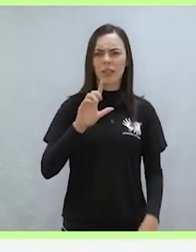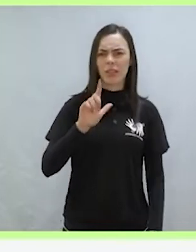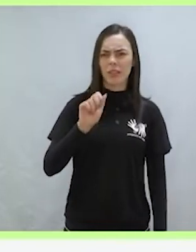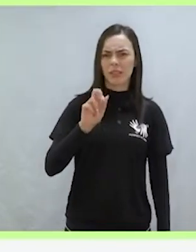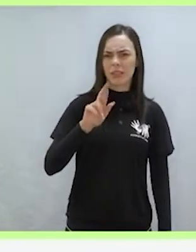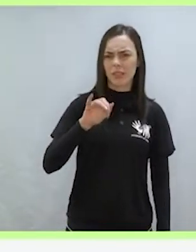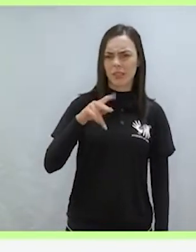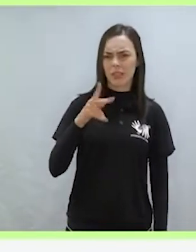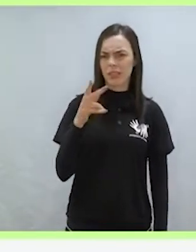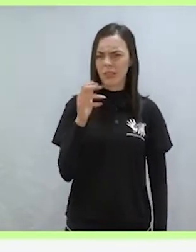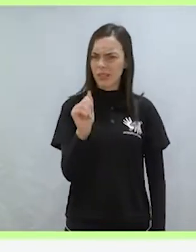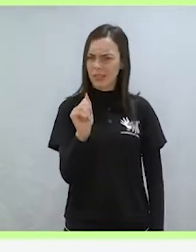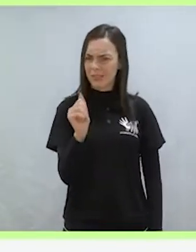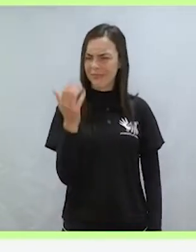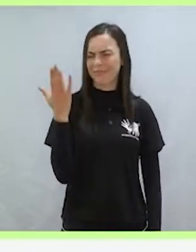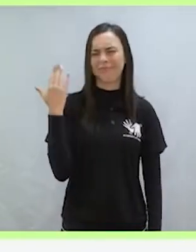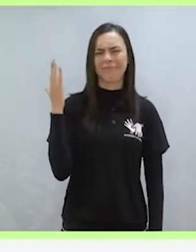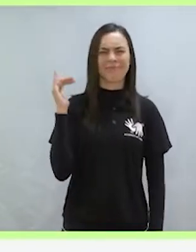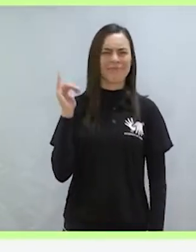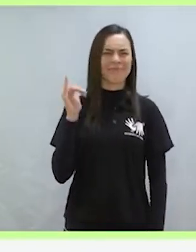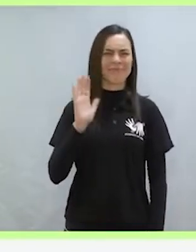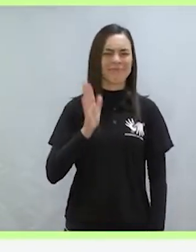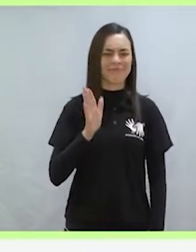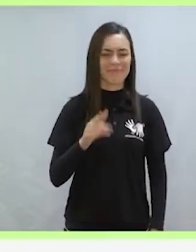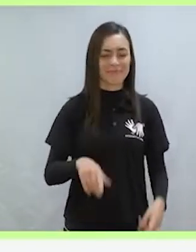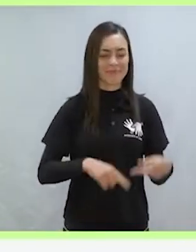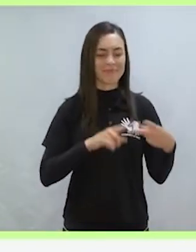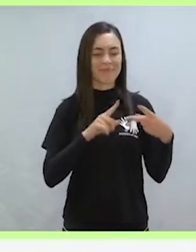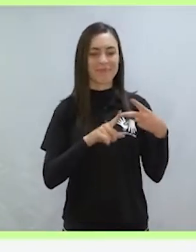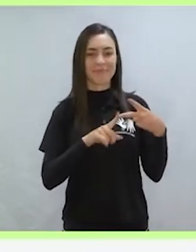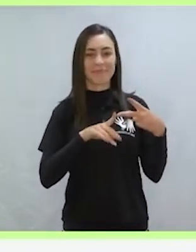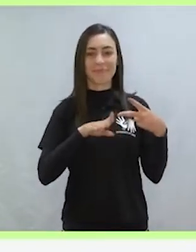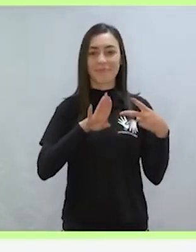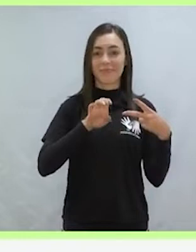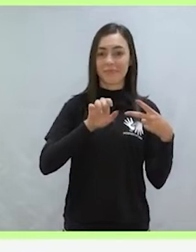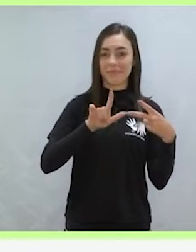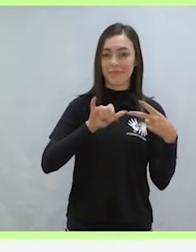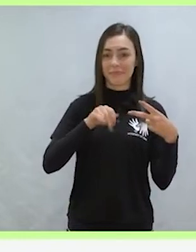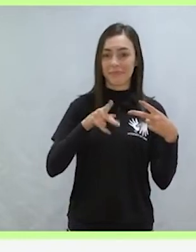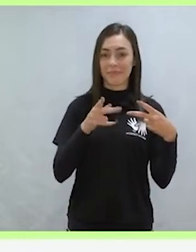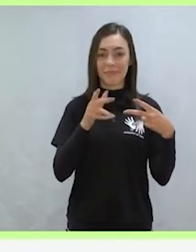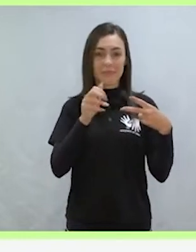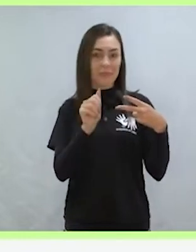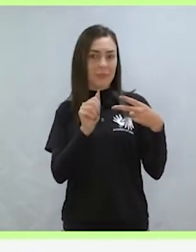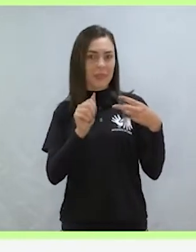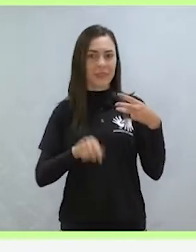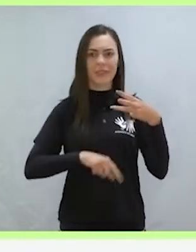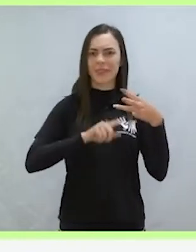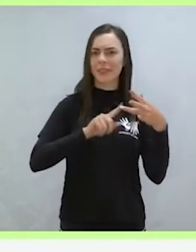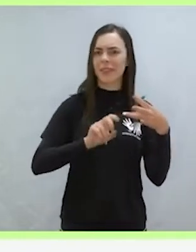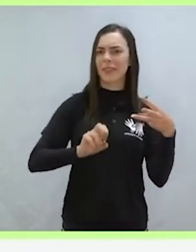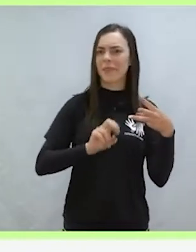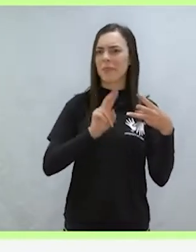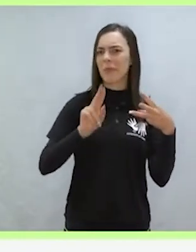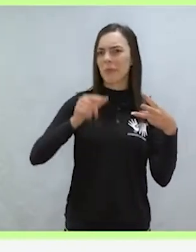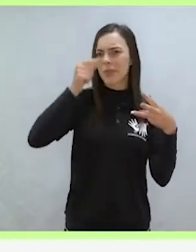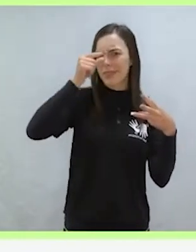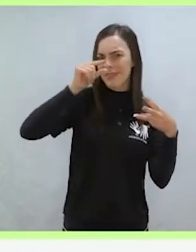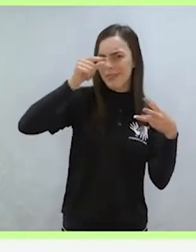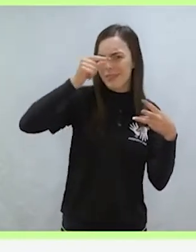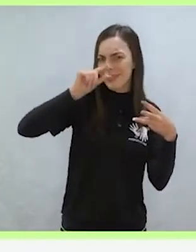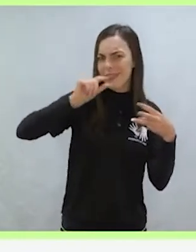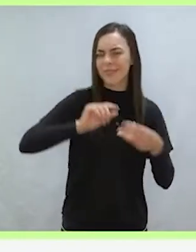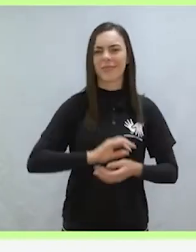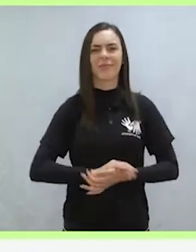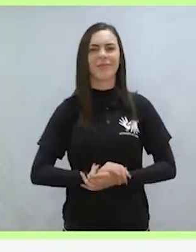Clarinha? Ih, essa história a gente já contou. Será que é a Belinha? Ou será que é